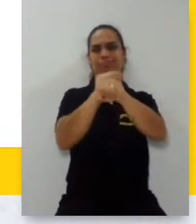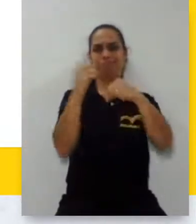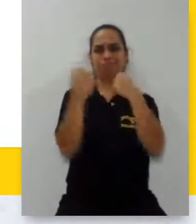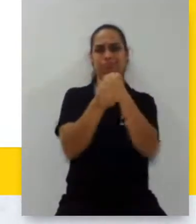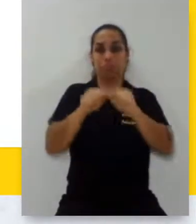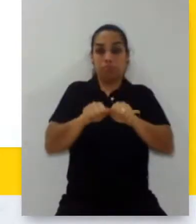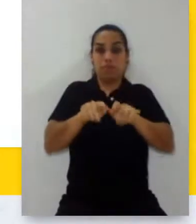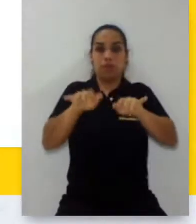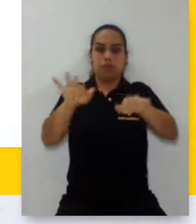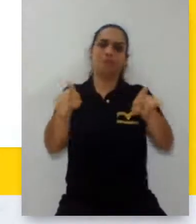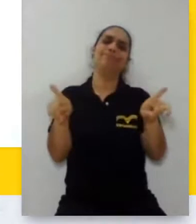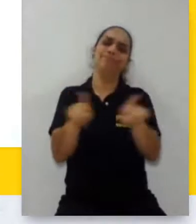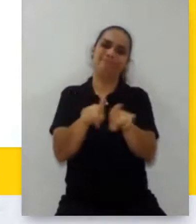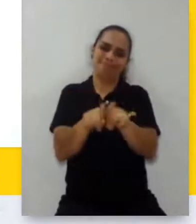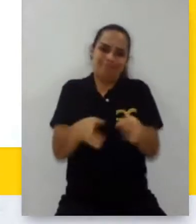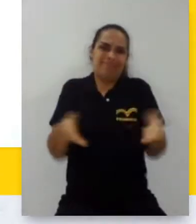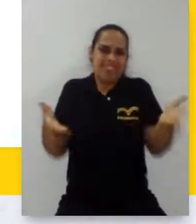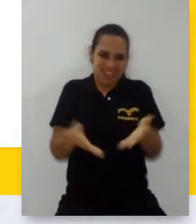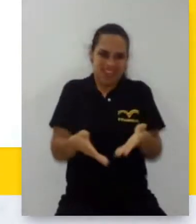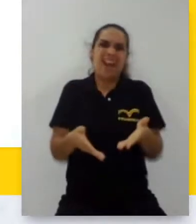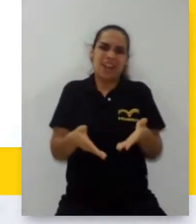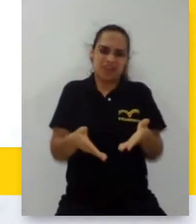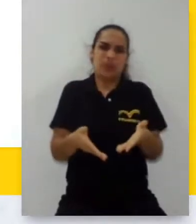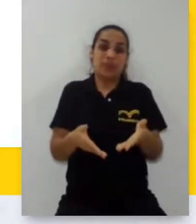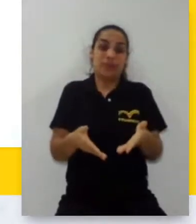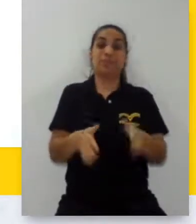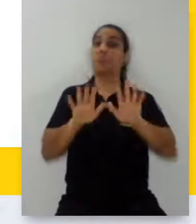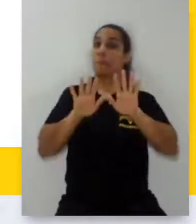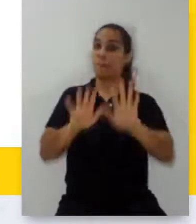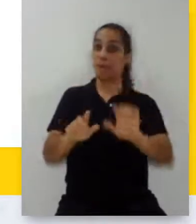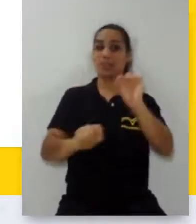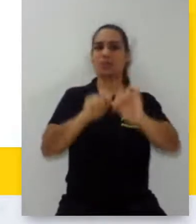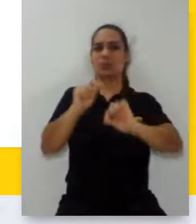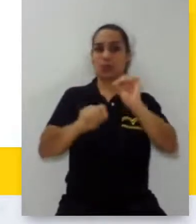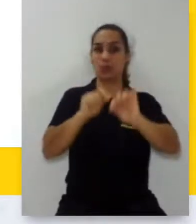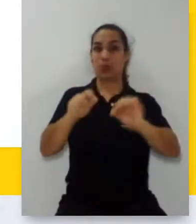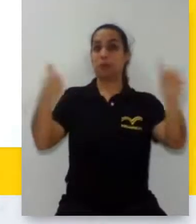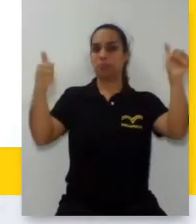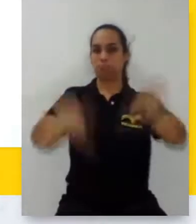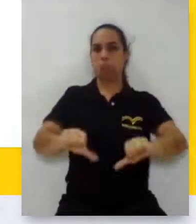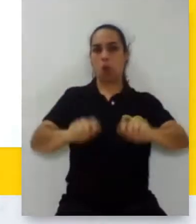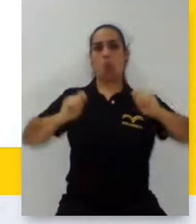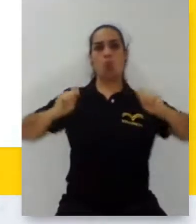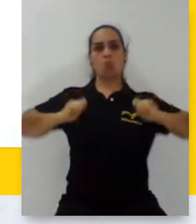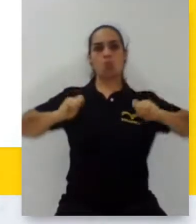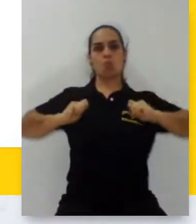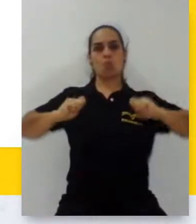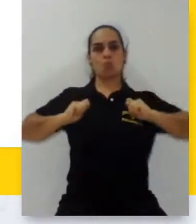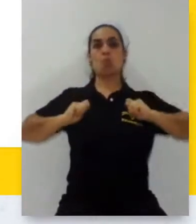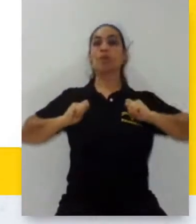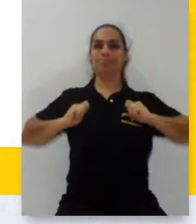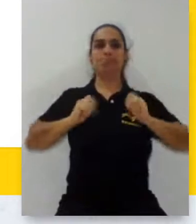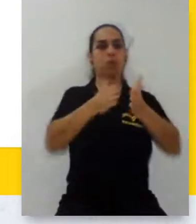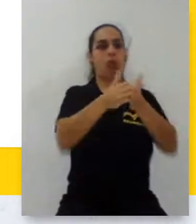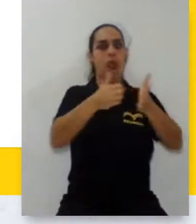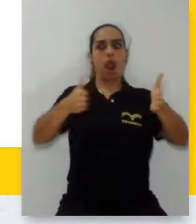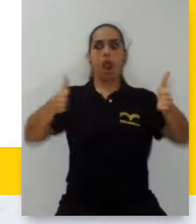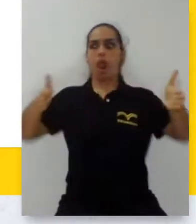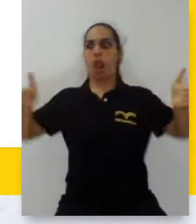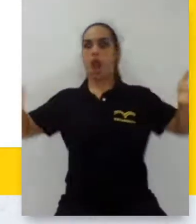mas a epidemia do sedentarismo veio e está aí, e é um problema que nós precisamos tratar. Vamos seguir em frente,